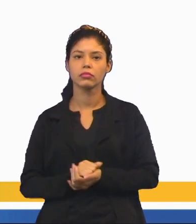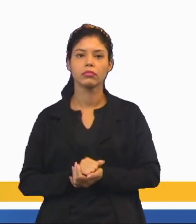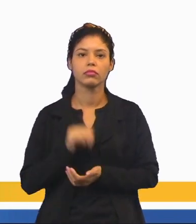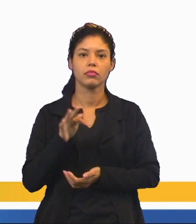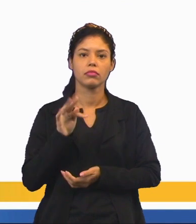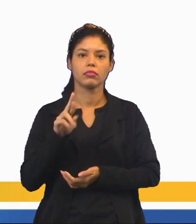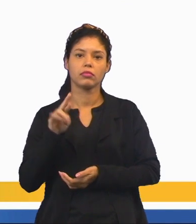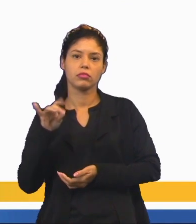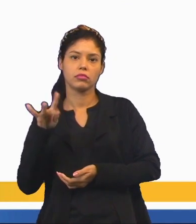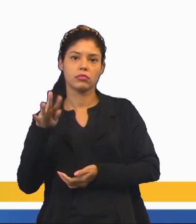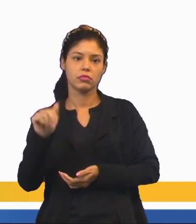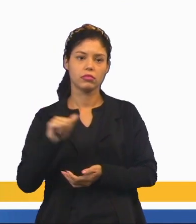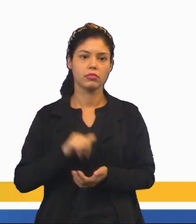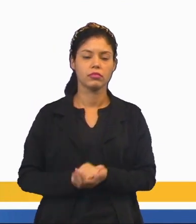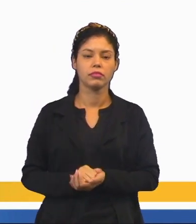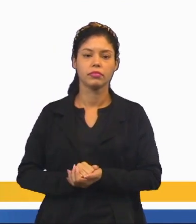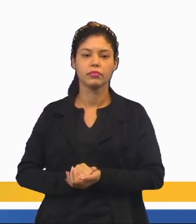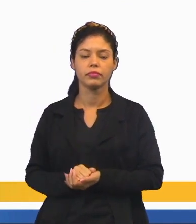contorno.